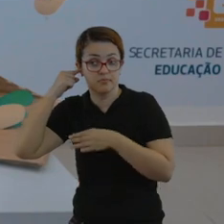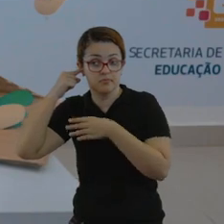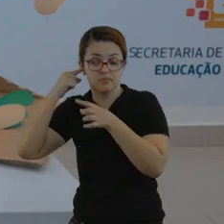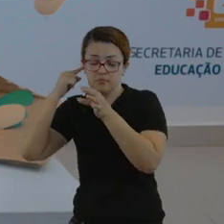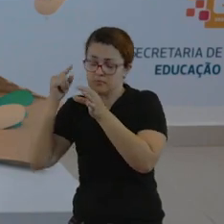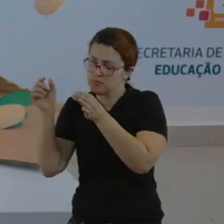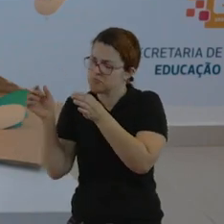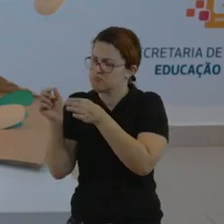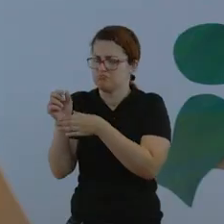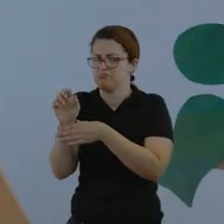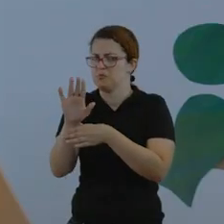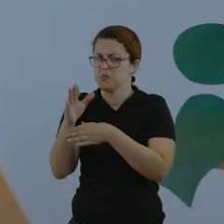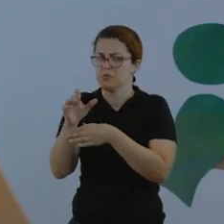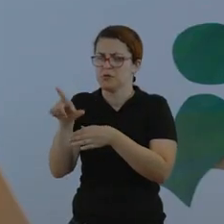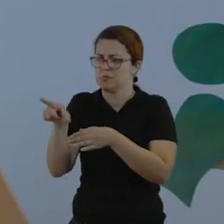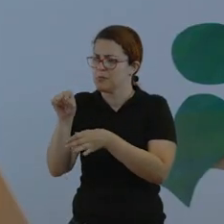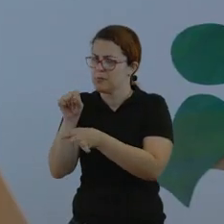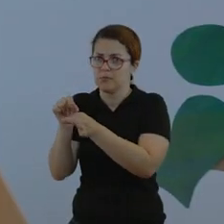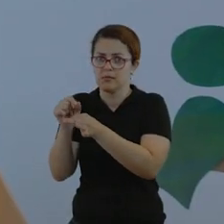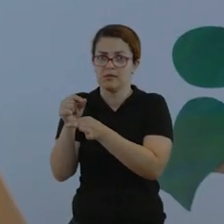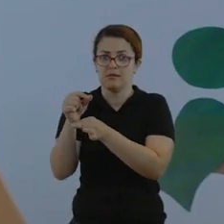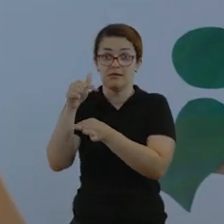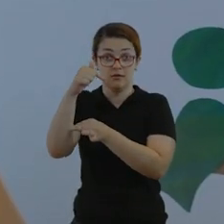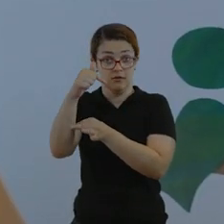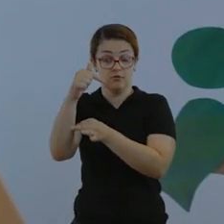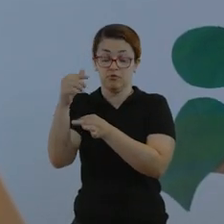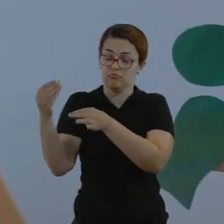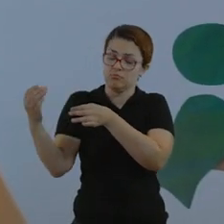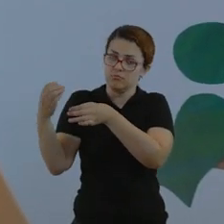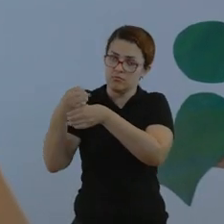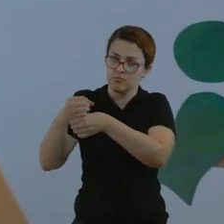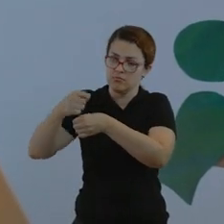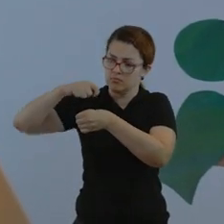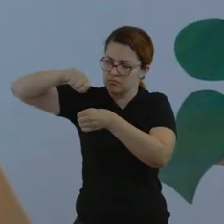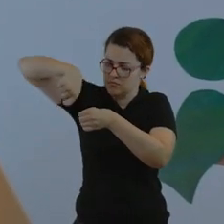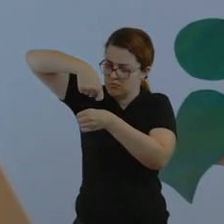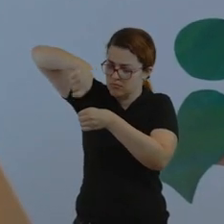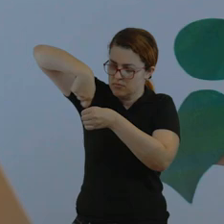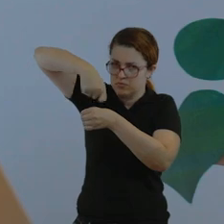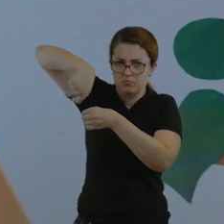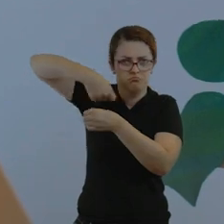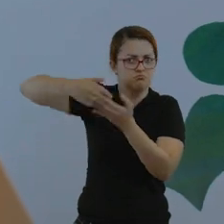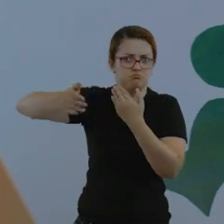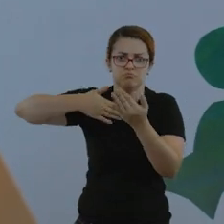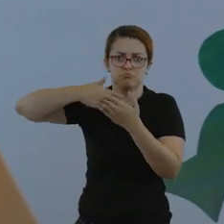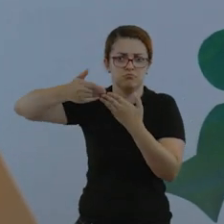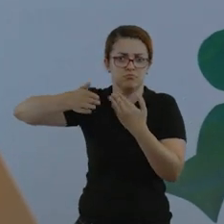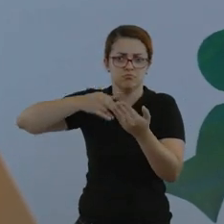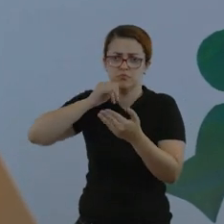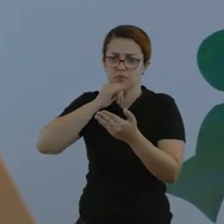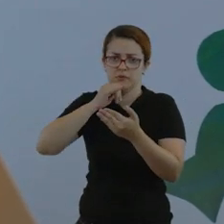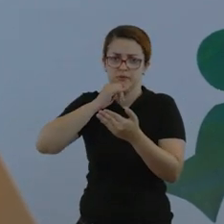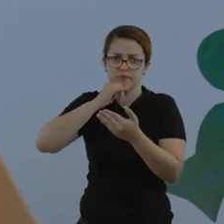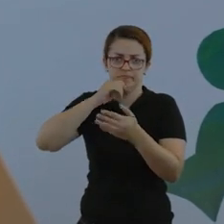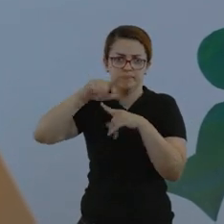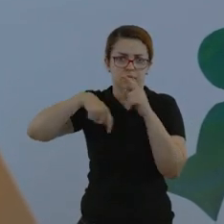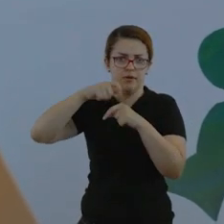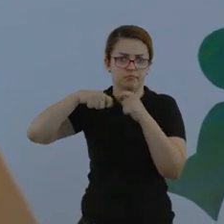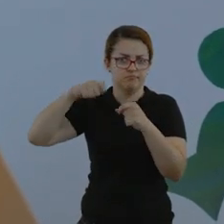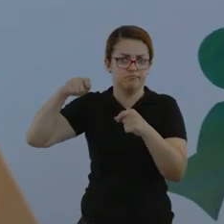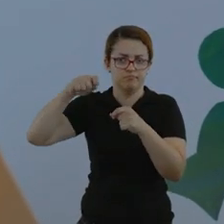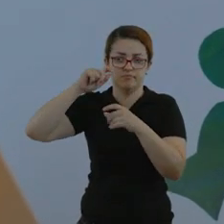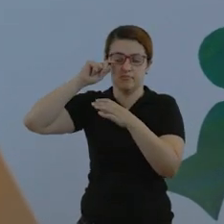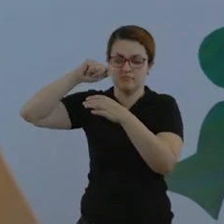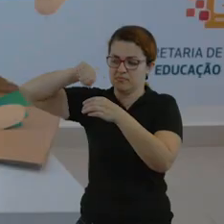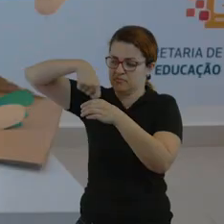ó, uns 6 ou 7 hastes e vai amarrar com qualquer tipo de cordão. Eu tenho aqui um barbante, mas